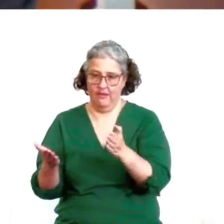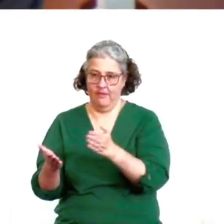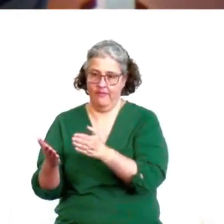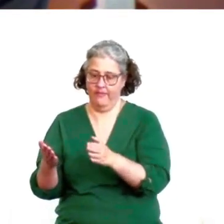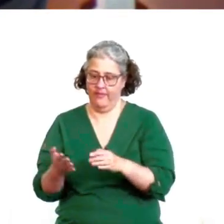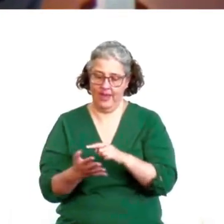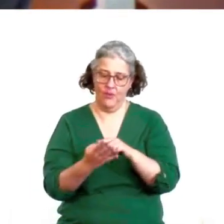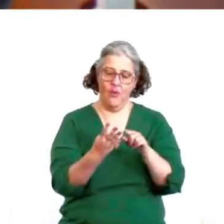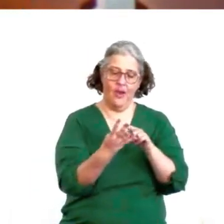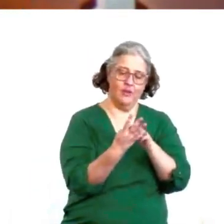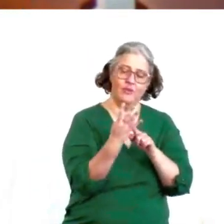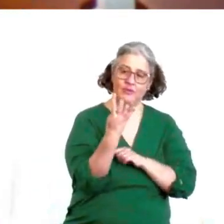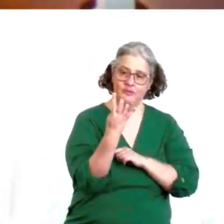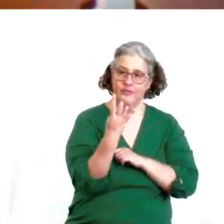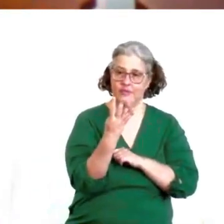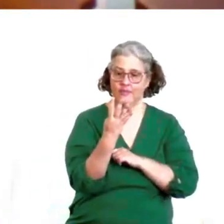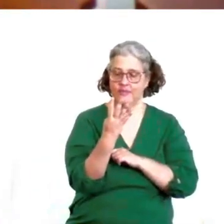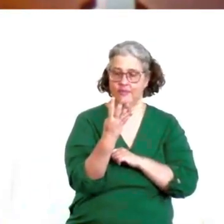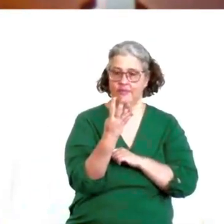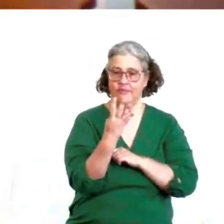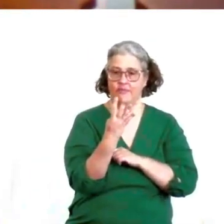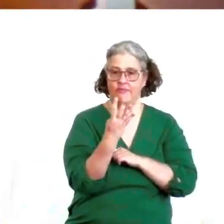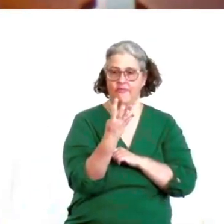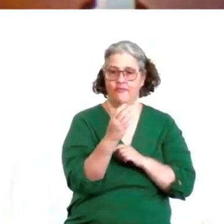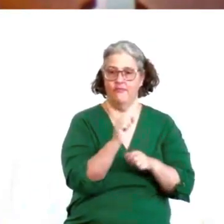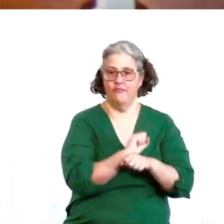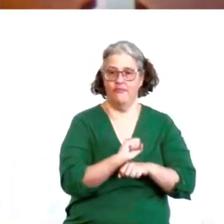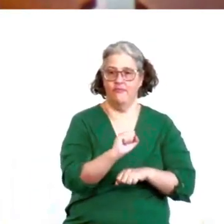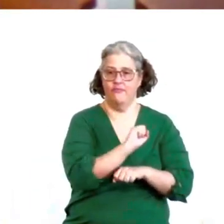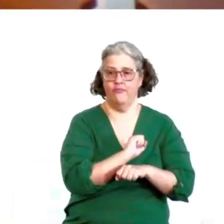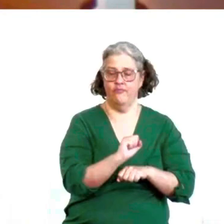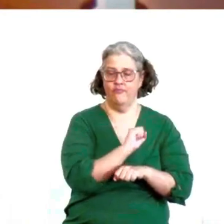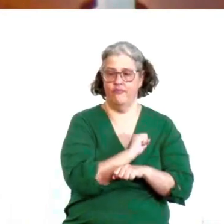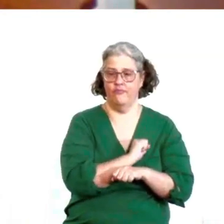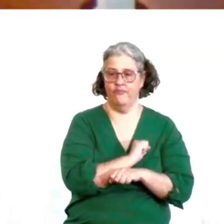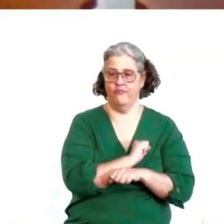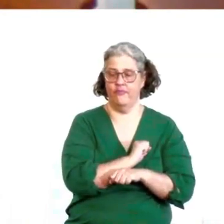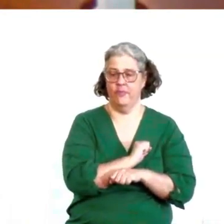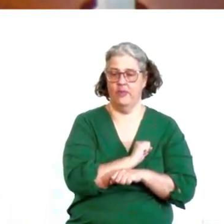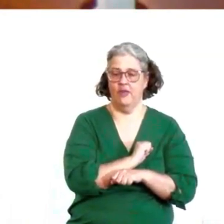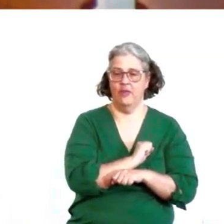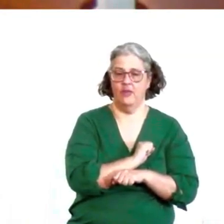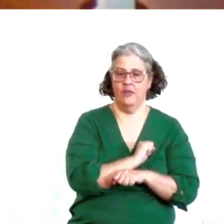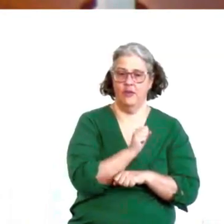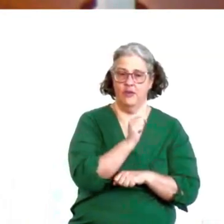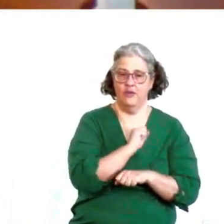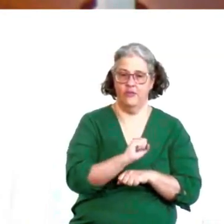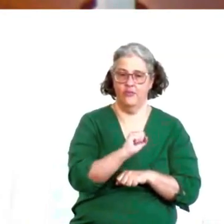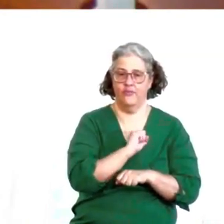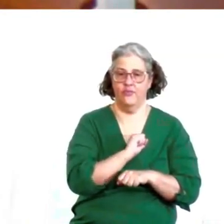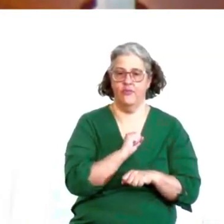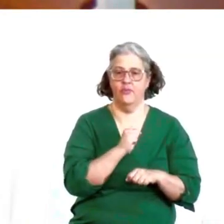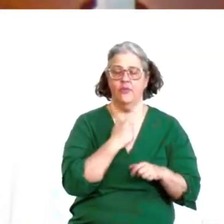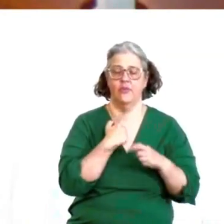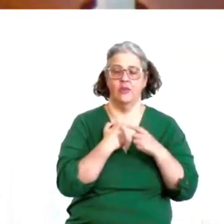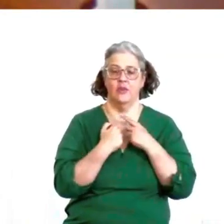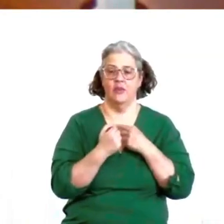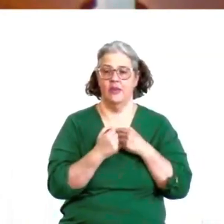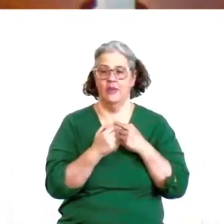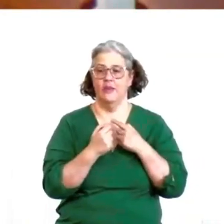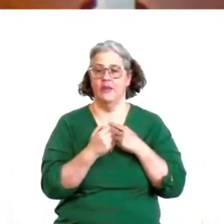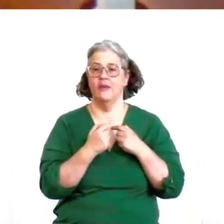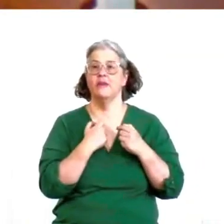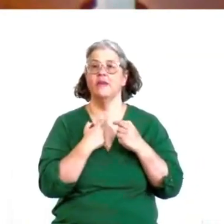quatro primeiras promessas diz respeito a Abraão e a sua comunidade. De ti farei uma grande nação, te abençoarei,